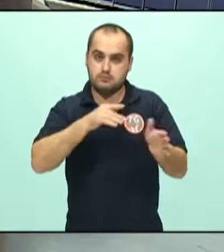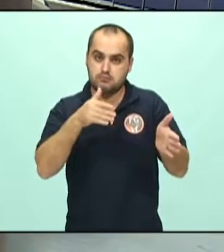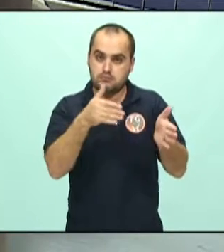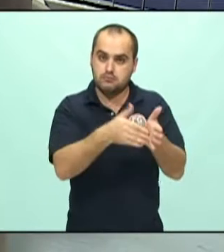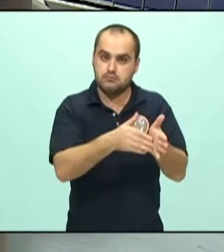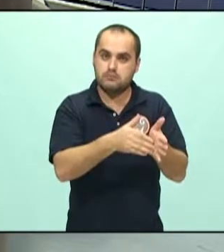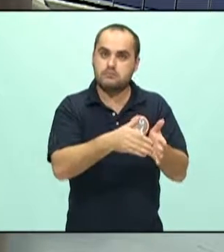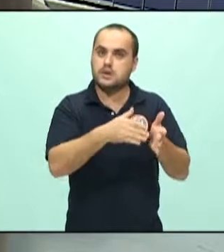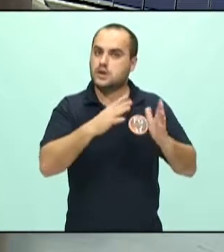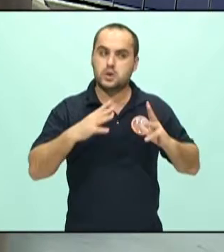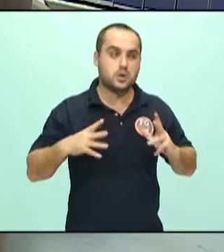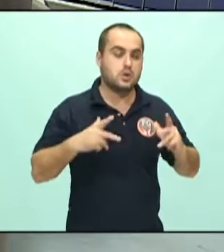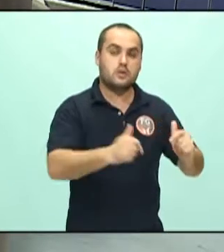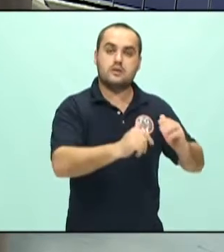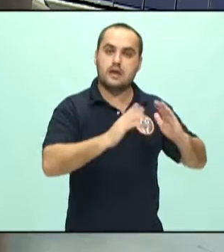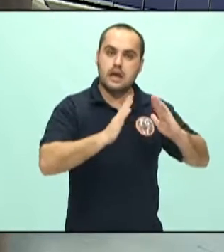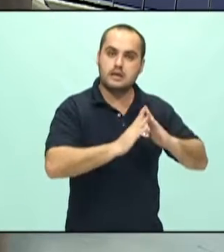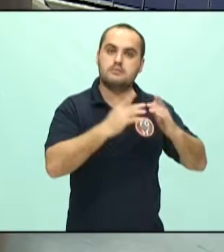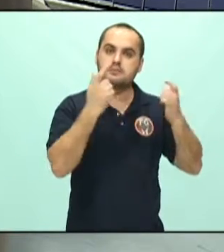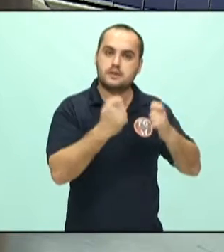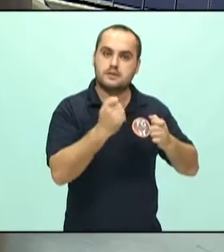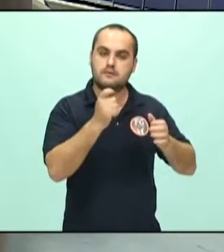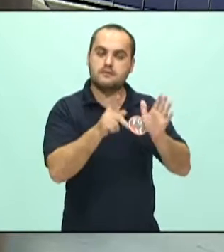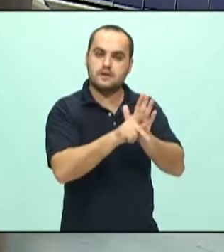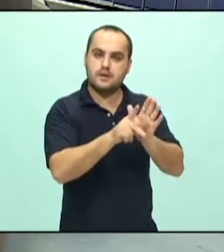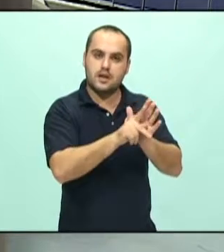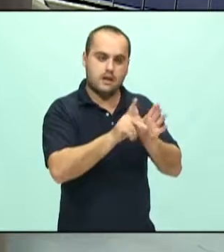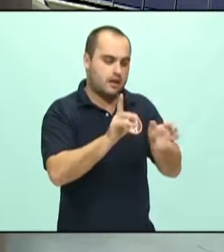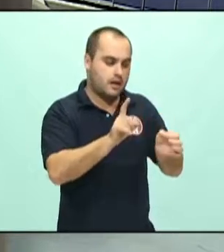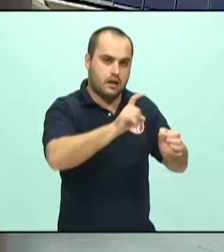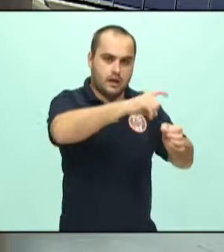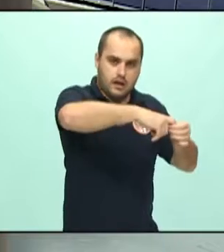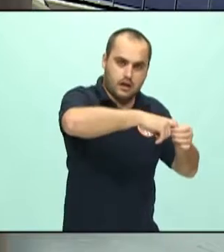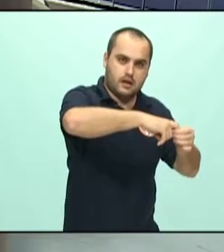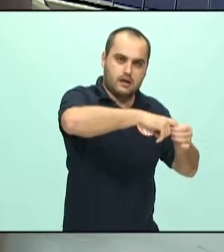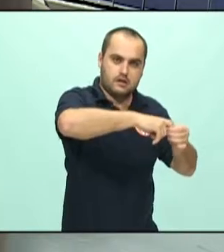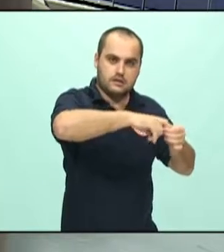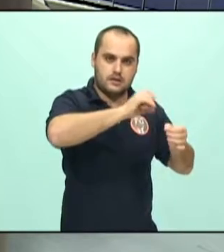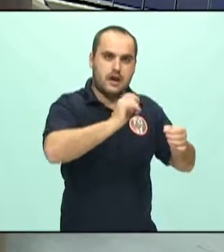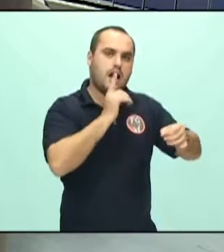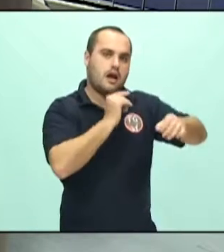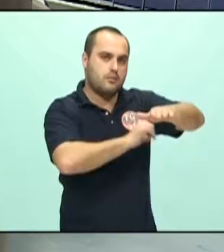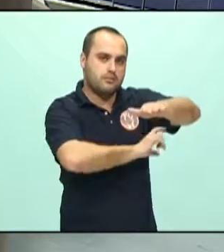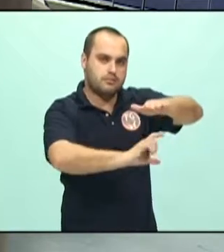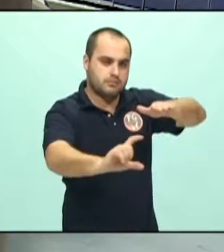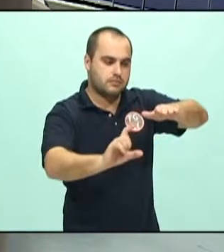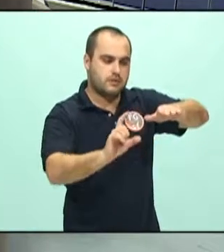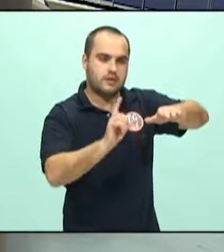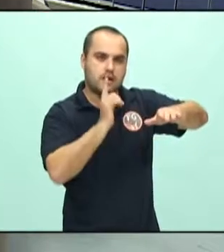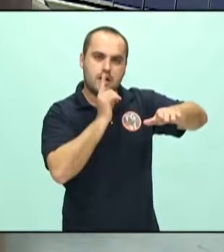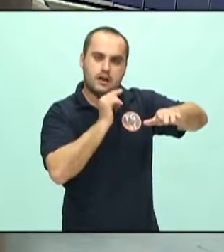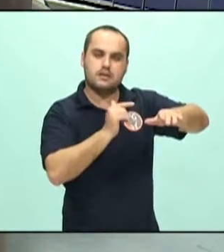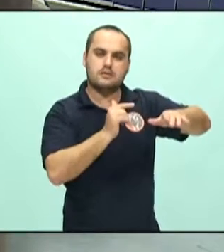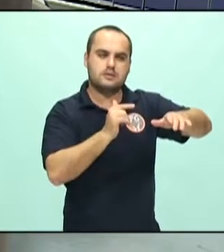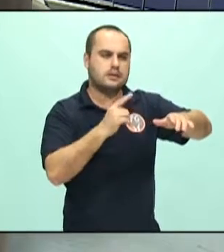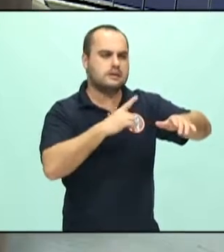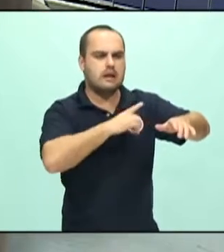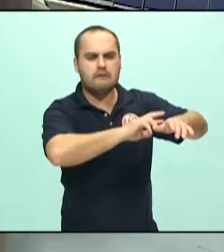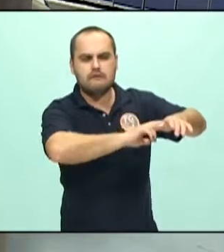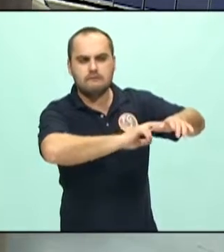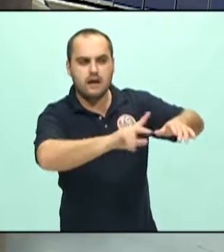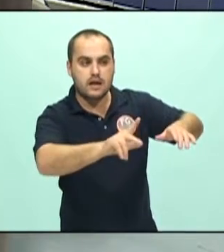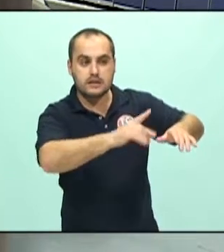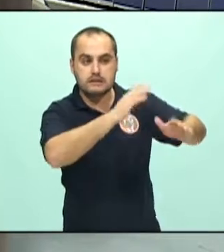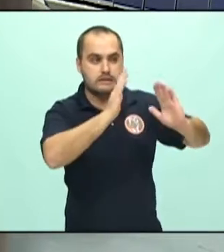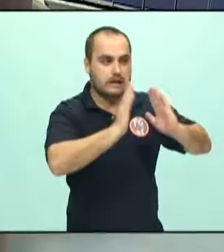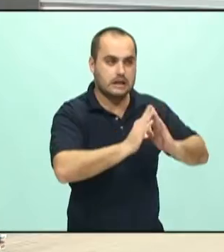parece que muitas residências não ligar o esgoto na rede como está a situação